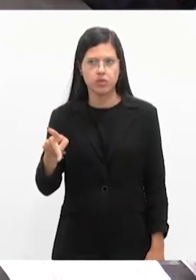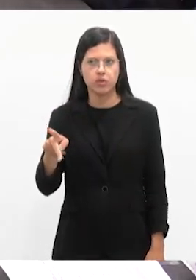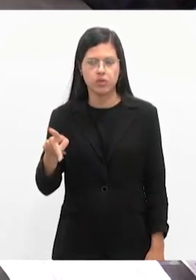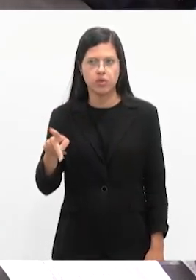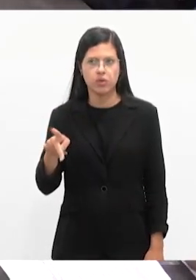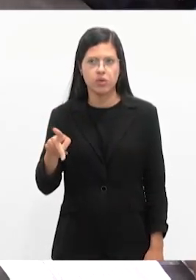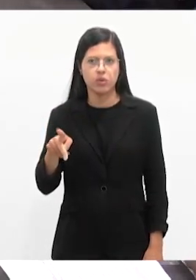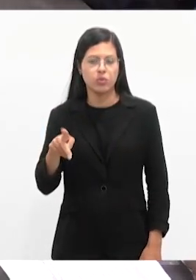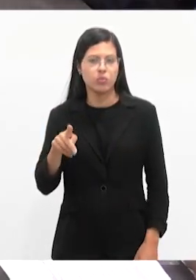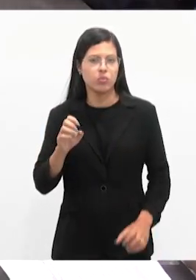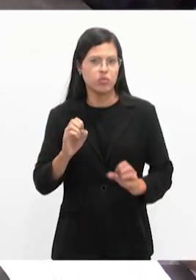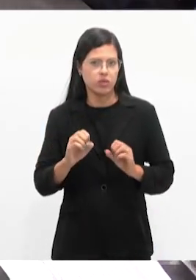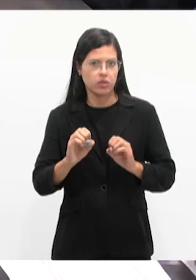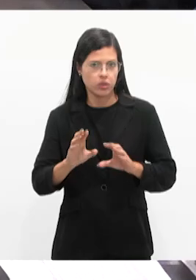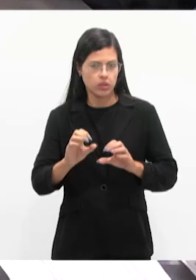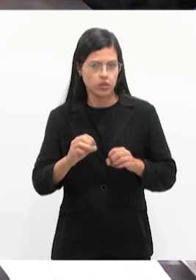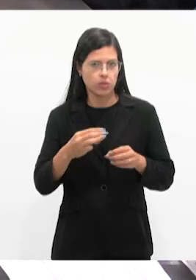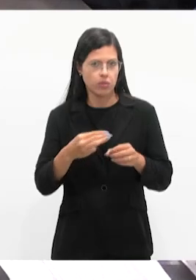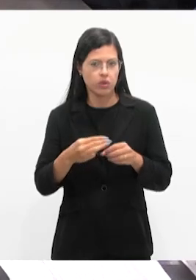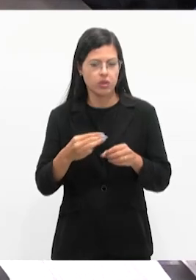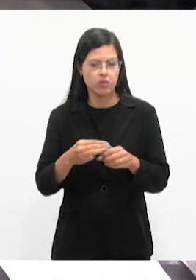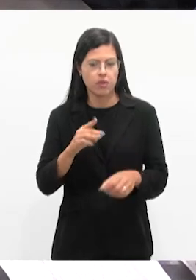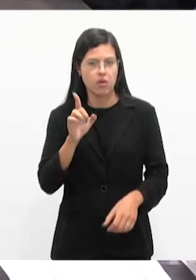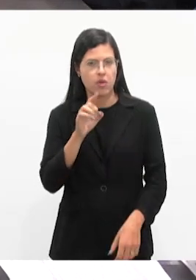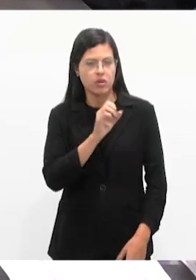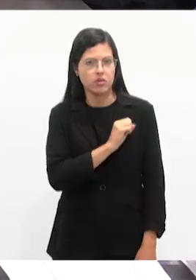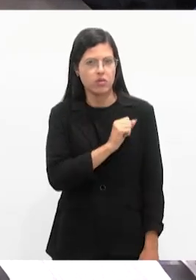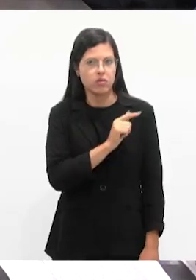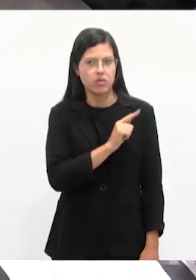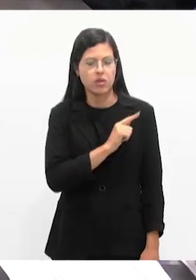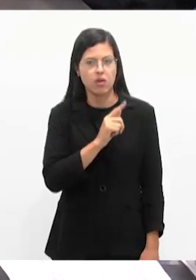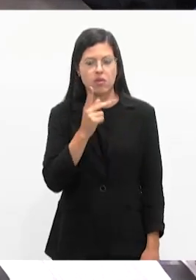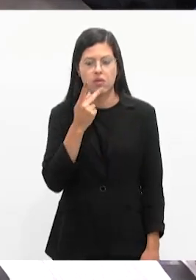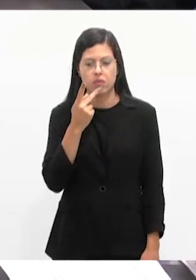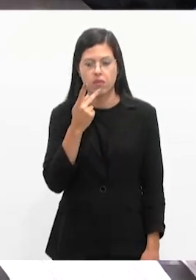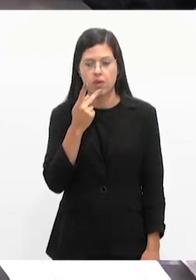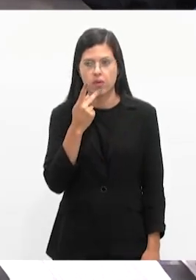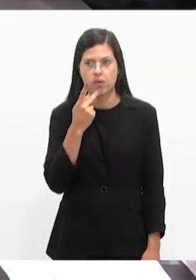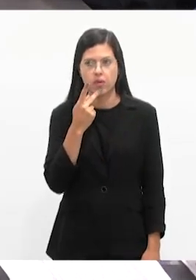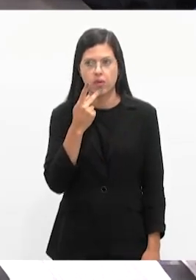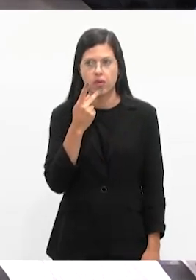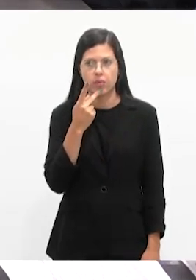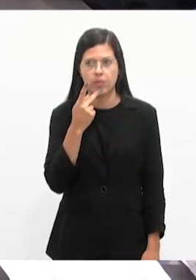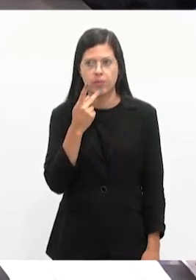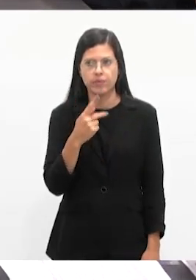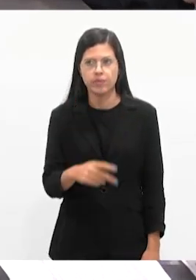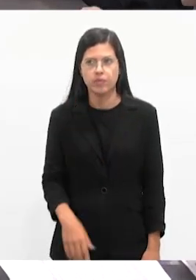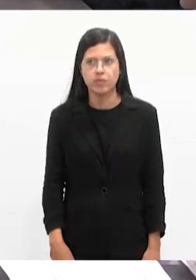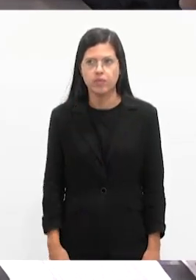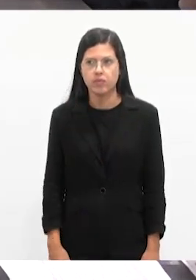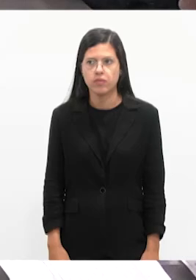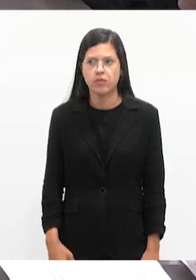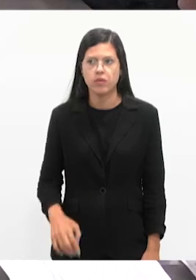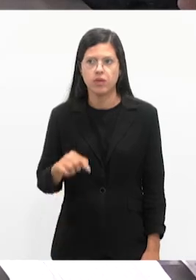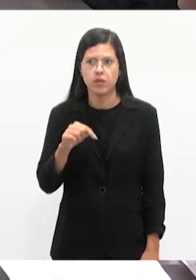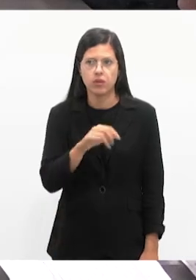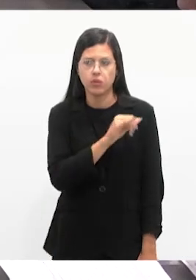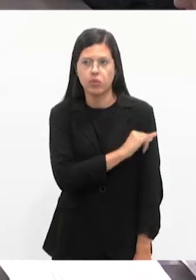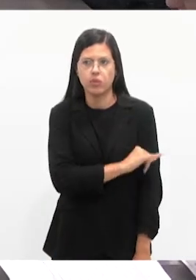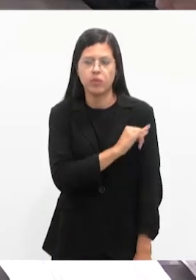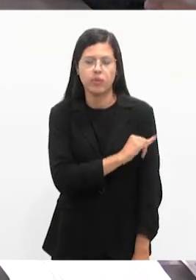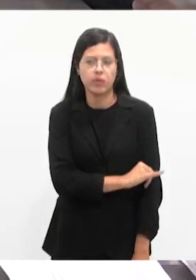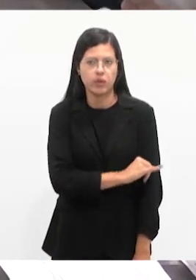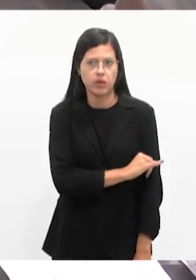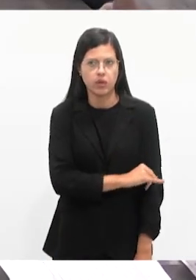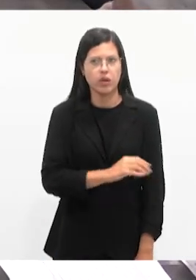ensino municipal de São Gonçalo e muitas me relatavam situações... aqui no Rio, a gente brigou isso, a